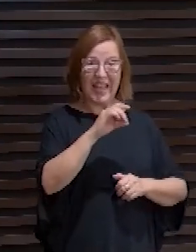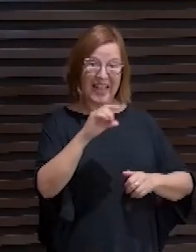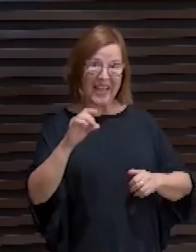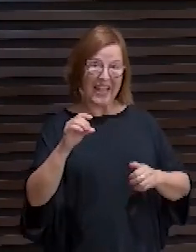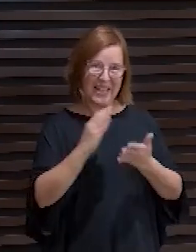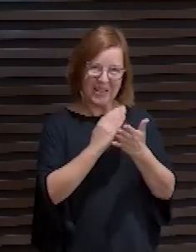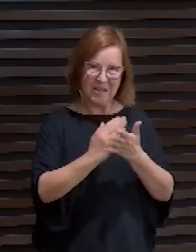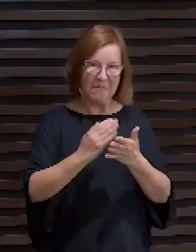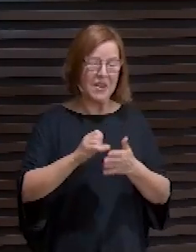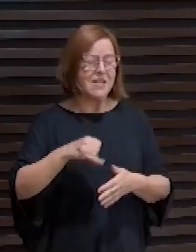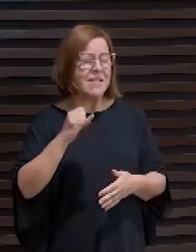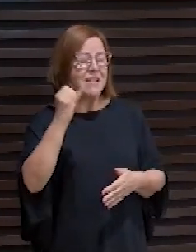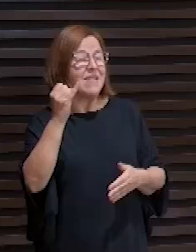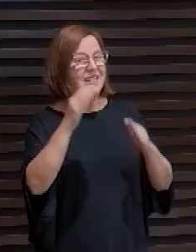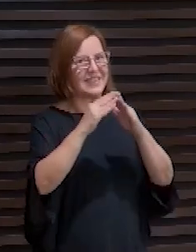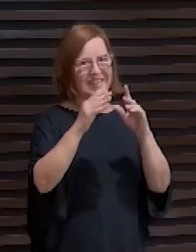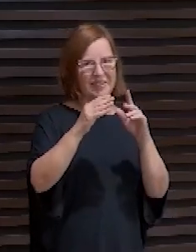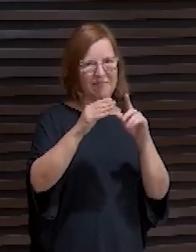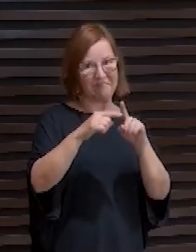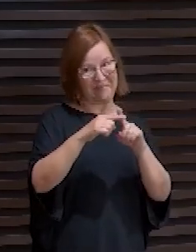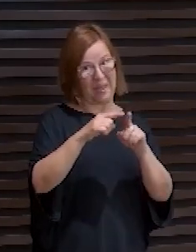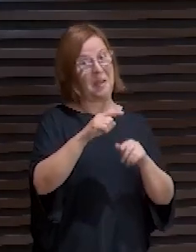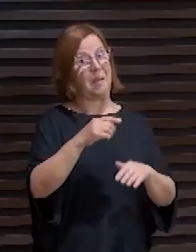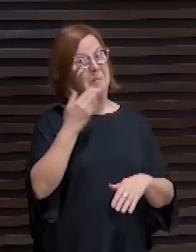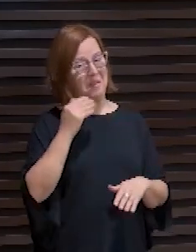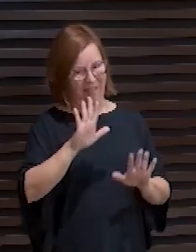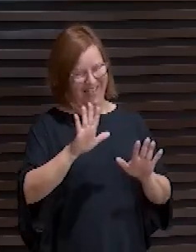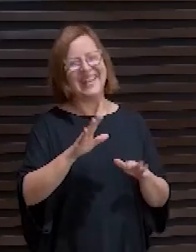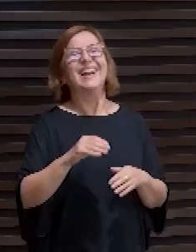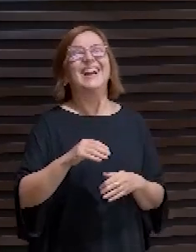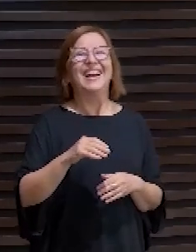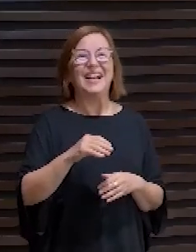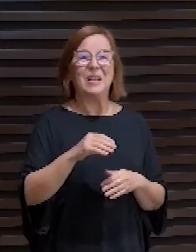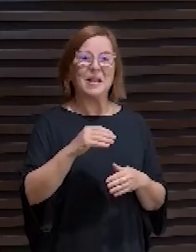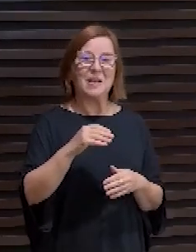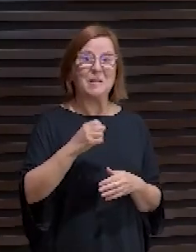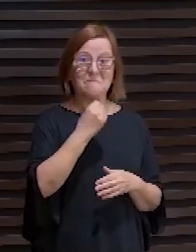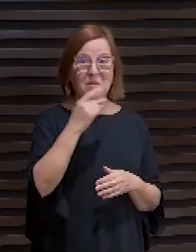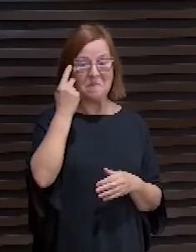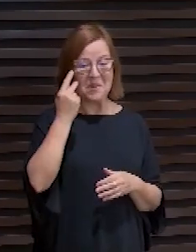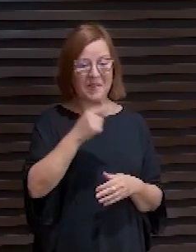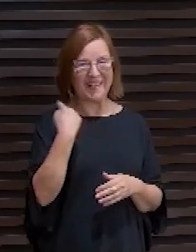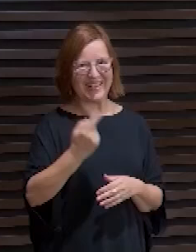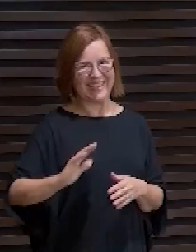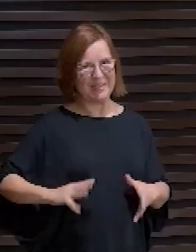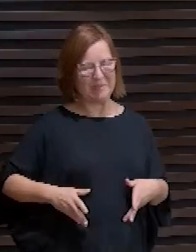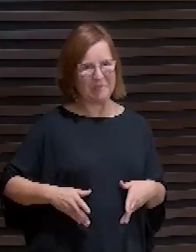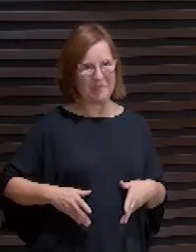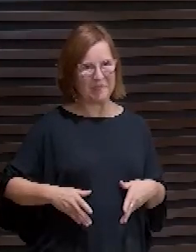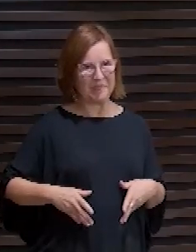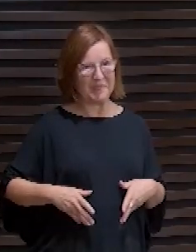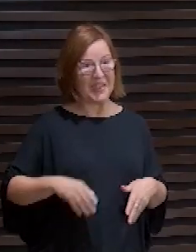igreja. Assim, o melhor para o nosso corpo, né? E assim também é cada um que faz parte desta